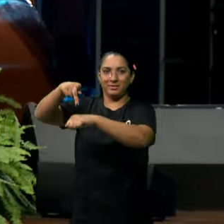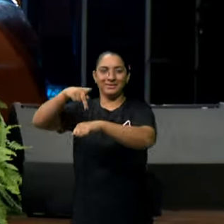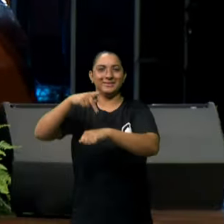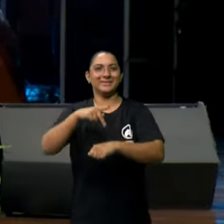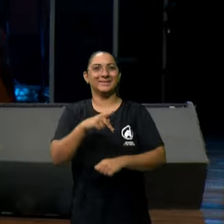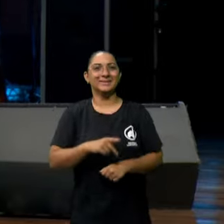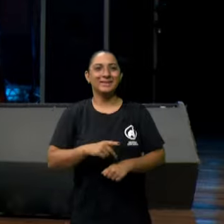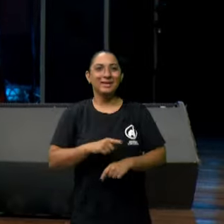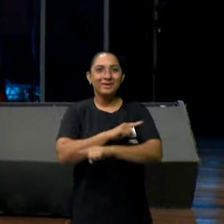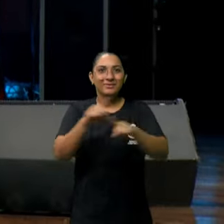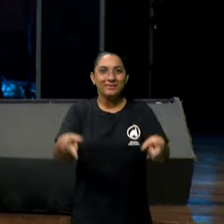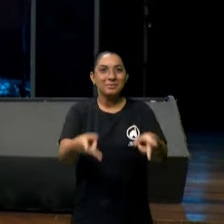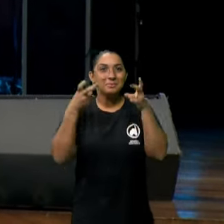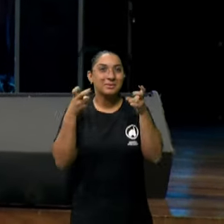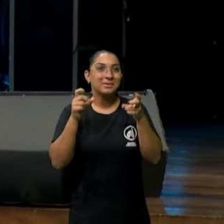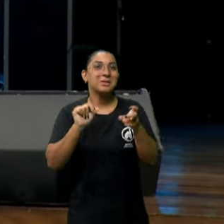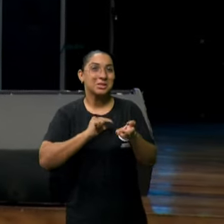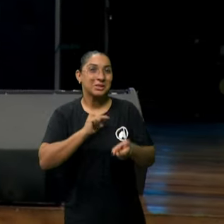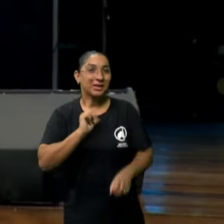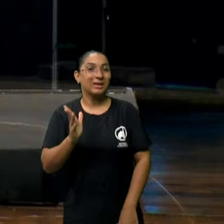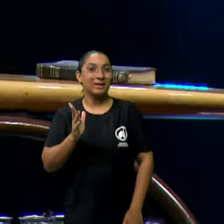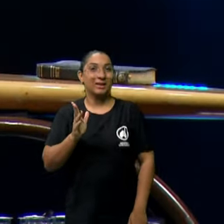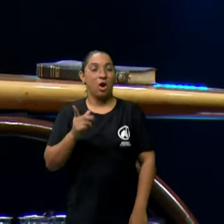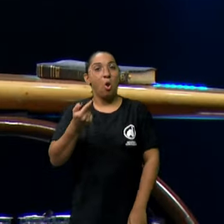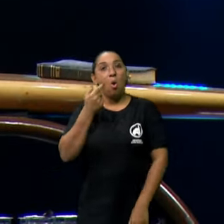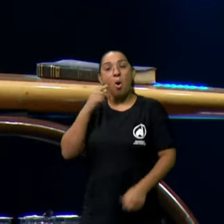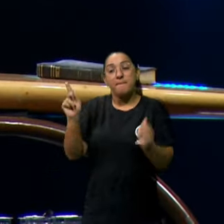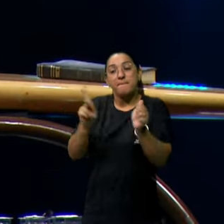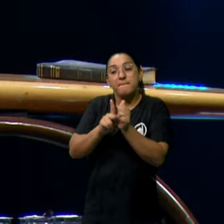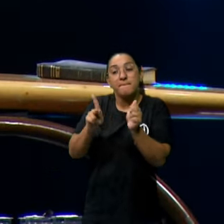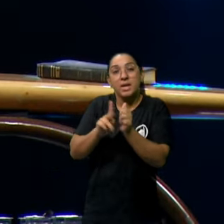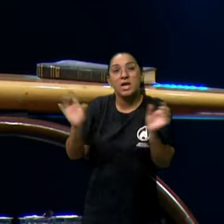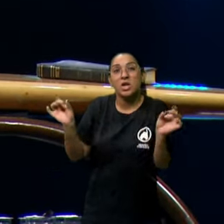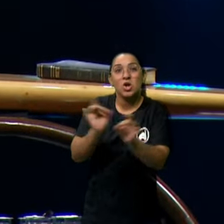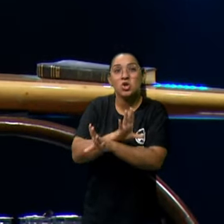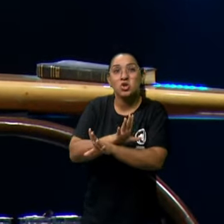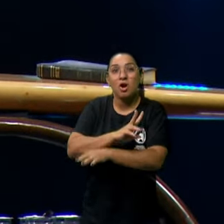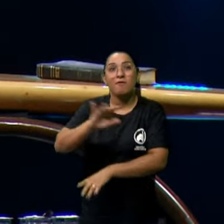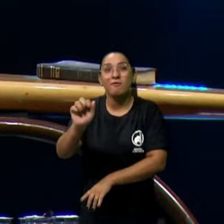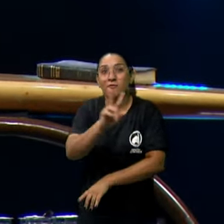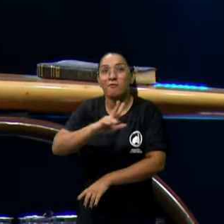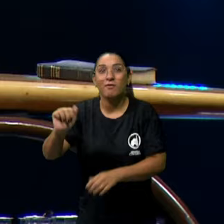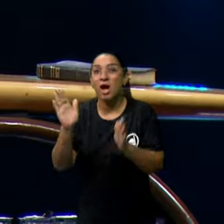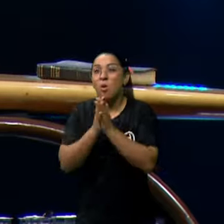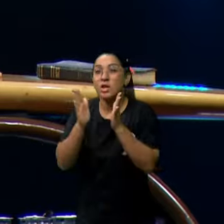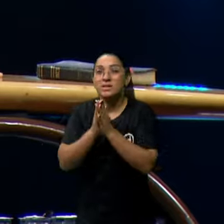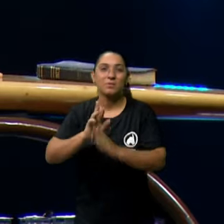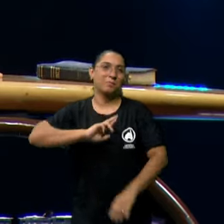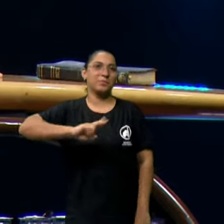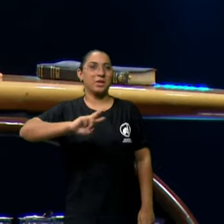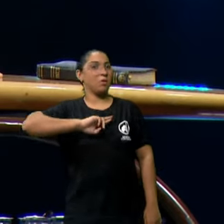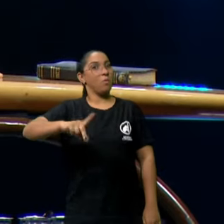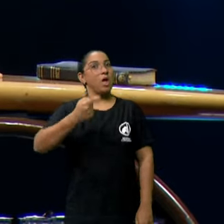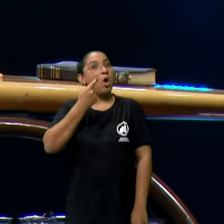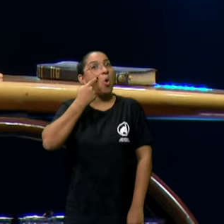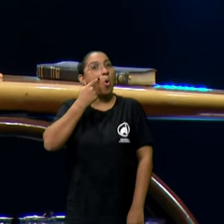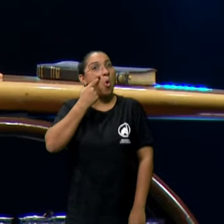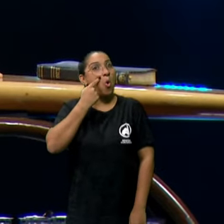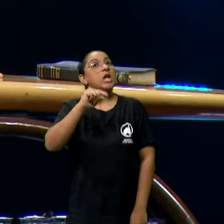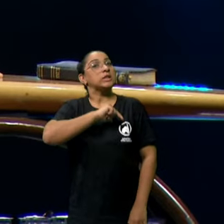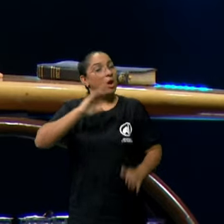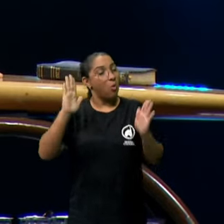está aqui Jesus não tava falando do Pedro Pedro só rato e destaca só um tema de oração não não estava falando em outro